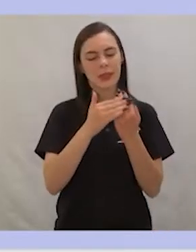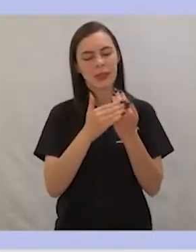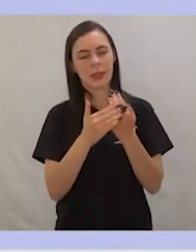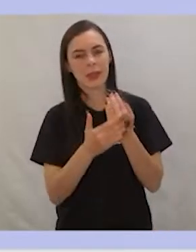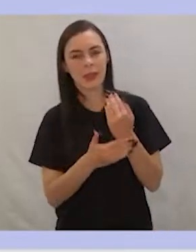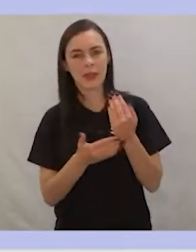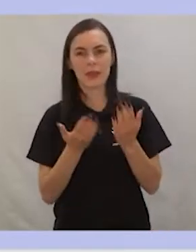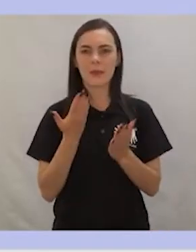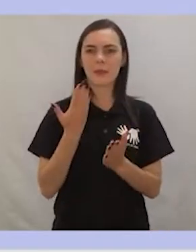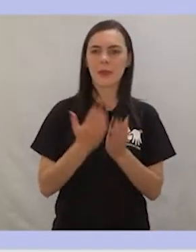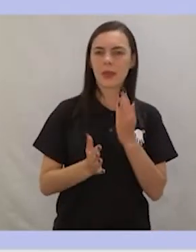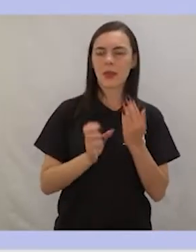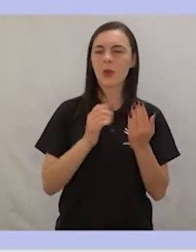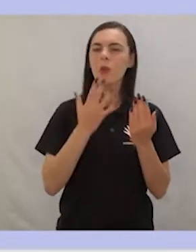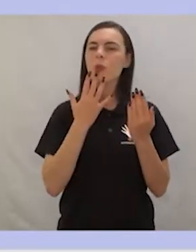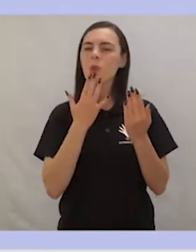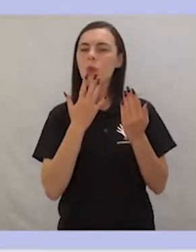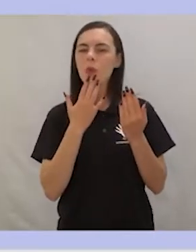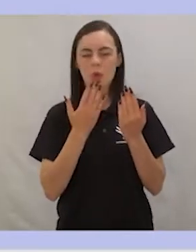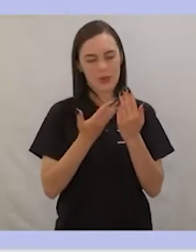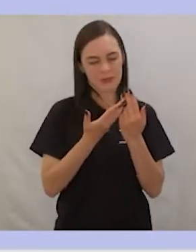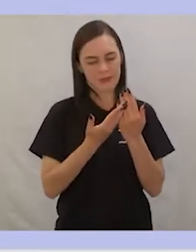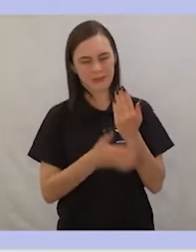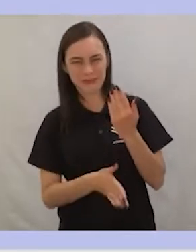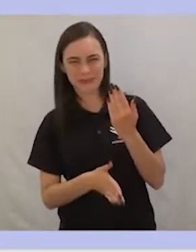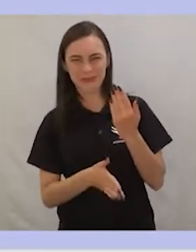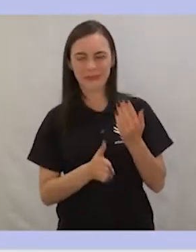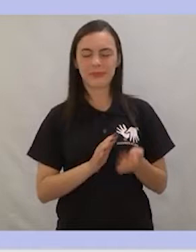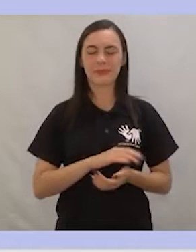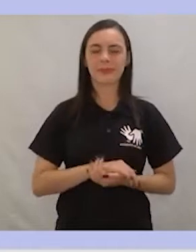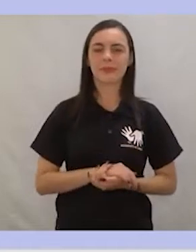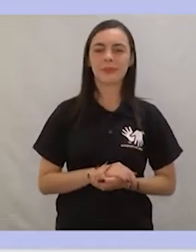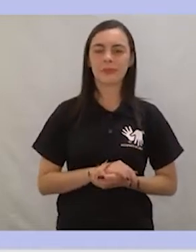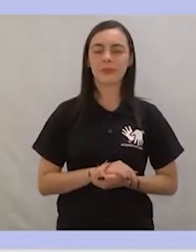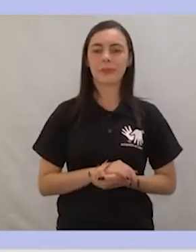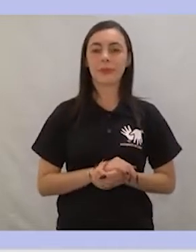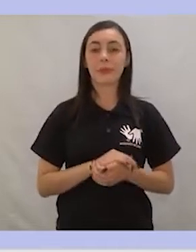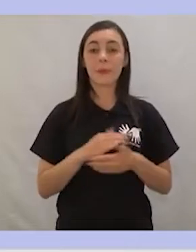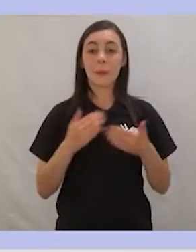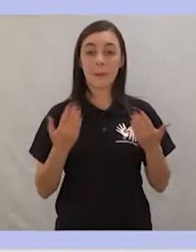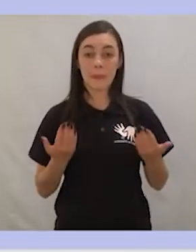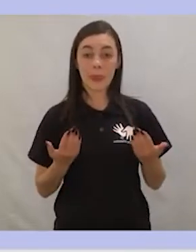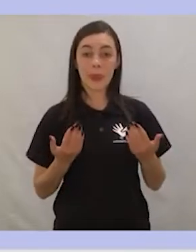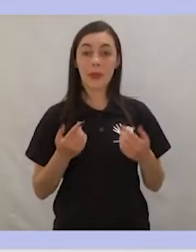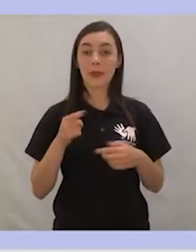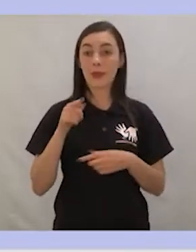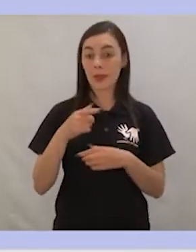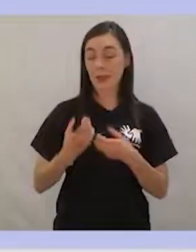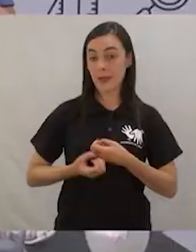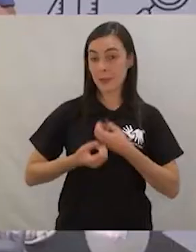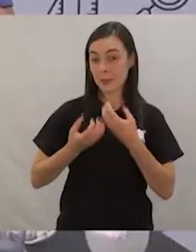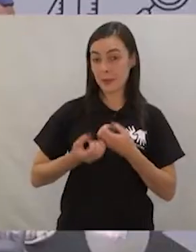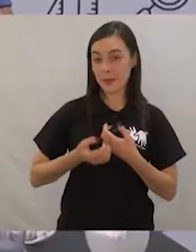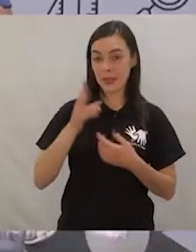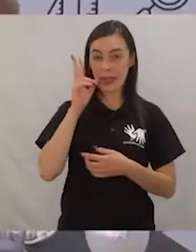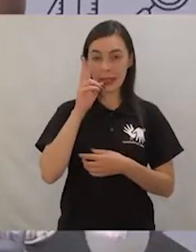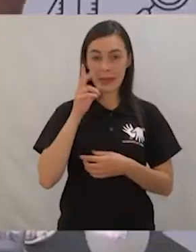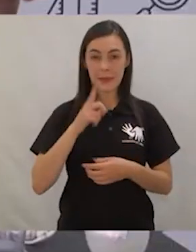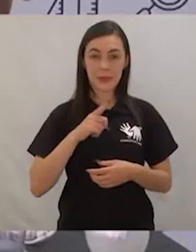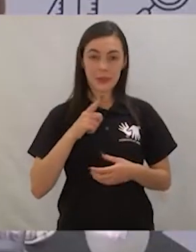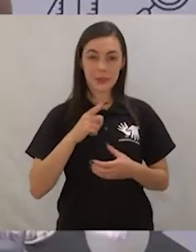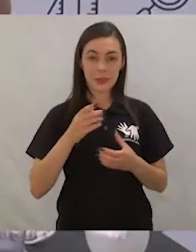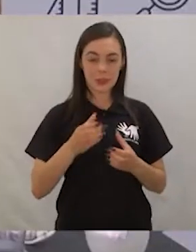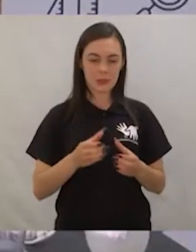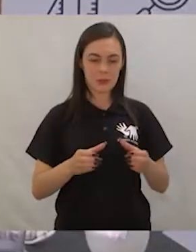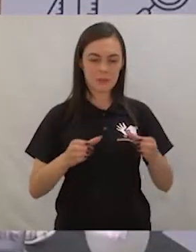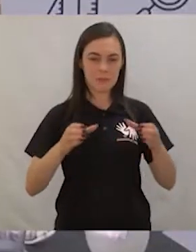casca, saiu a tinta. No caso do nosso, da nossa poesia, o descascado é a tinta que saiu da